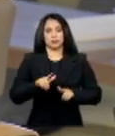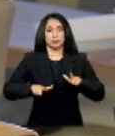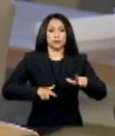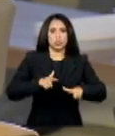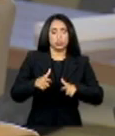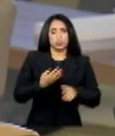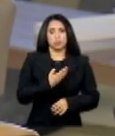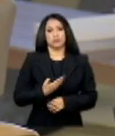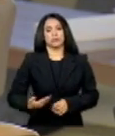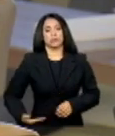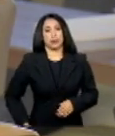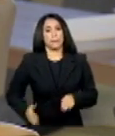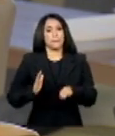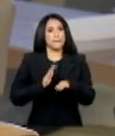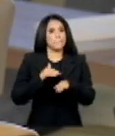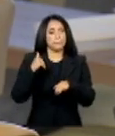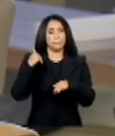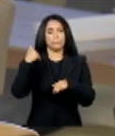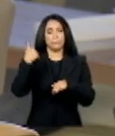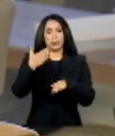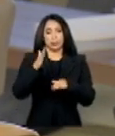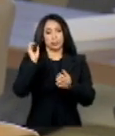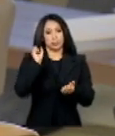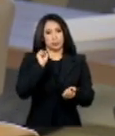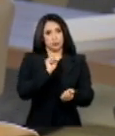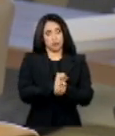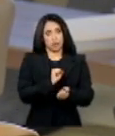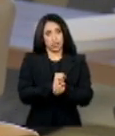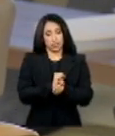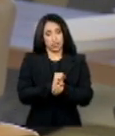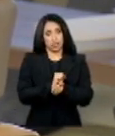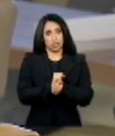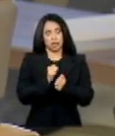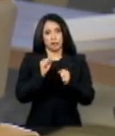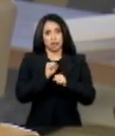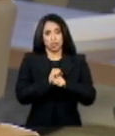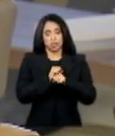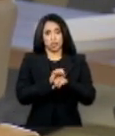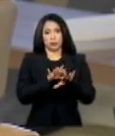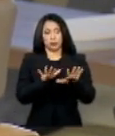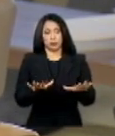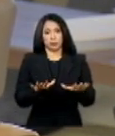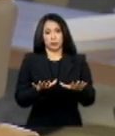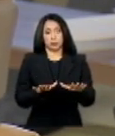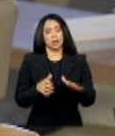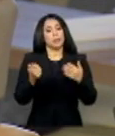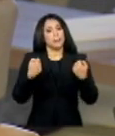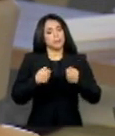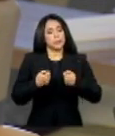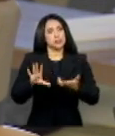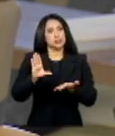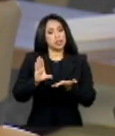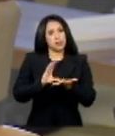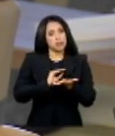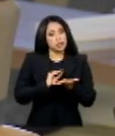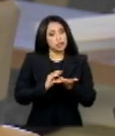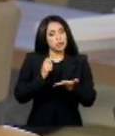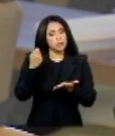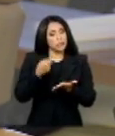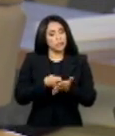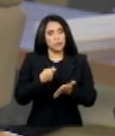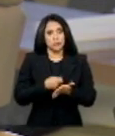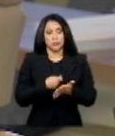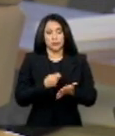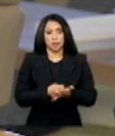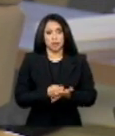mas além do corte a uma nova sanção que o recolhimento desse pagamento que é com uma certa